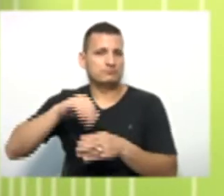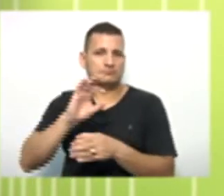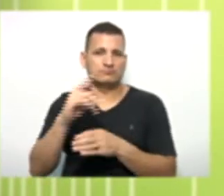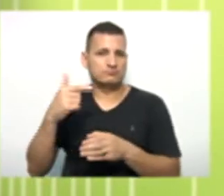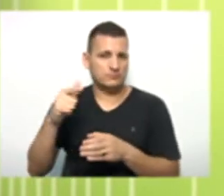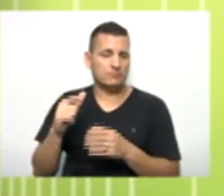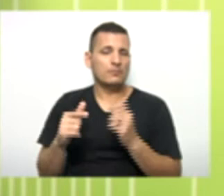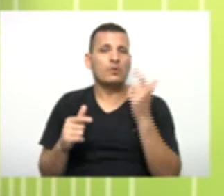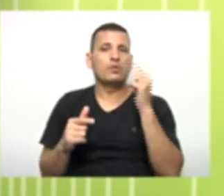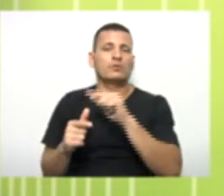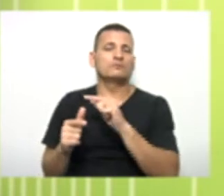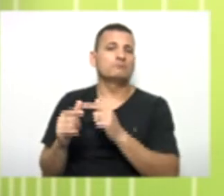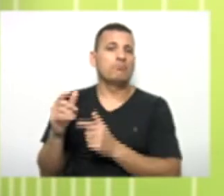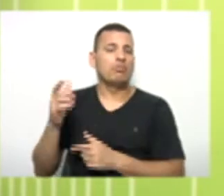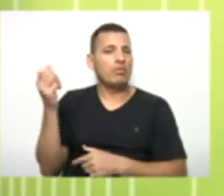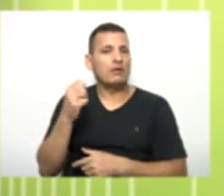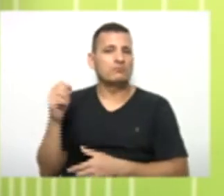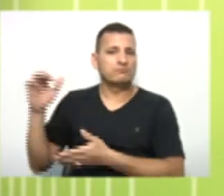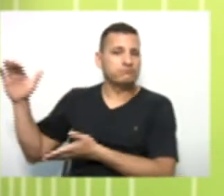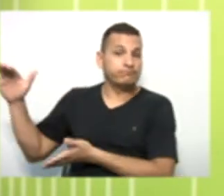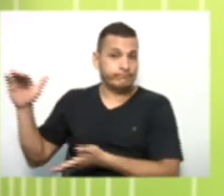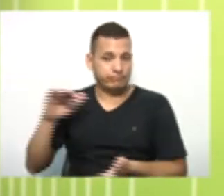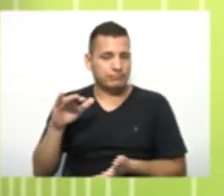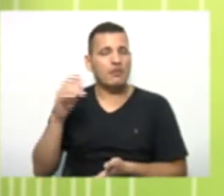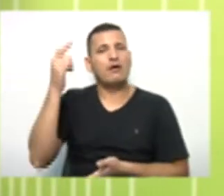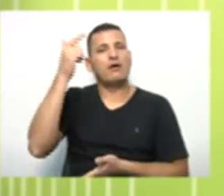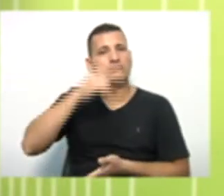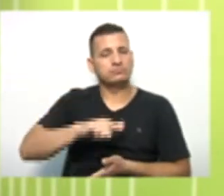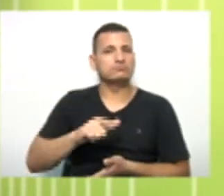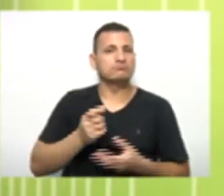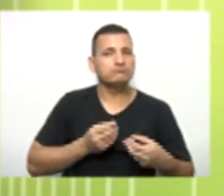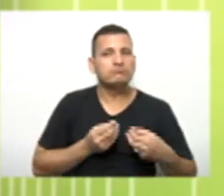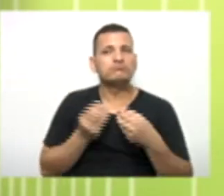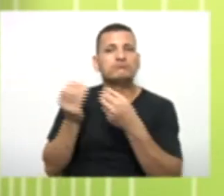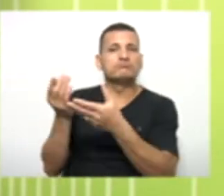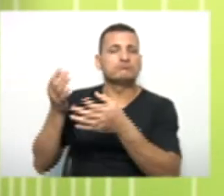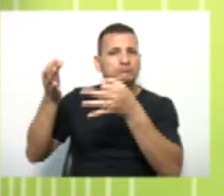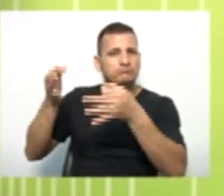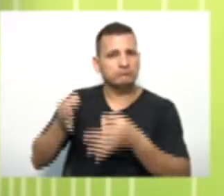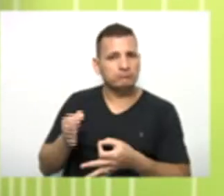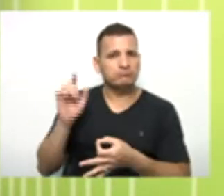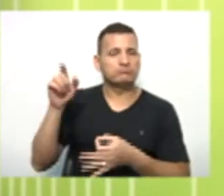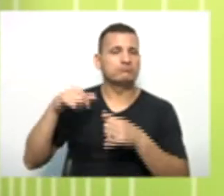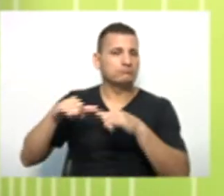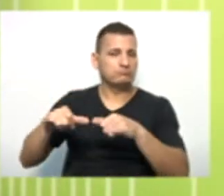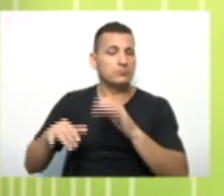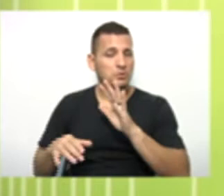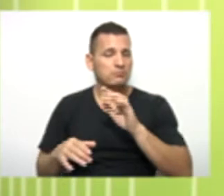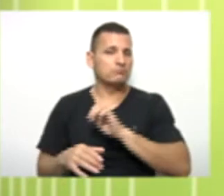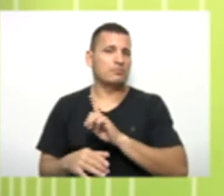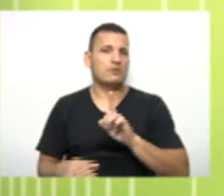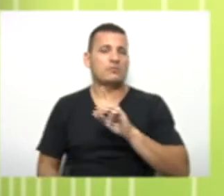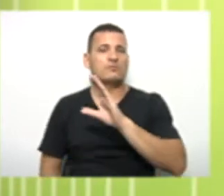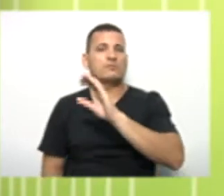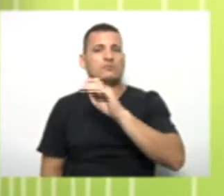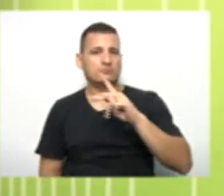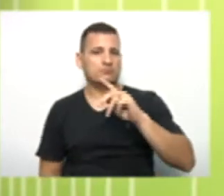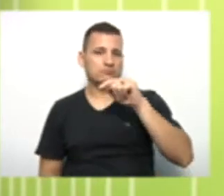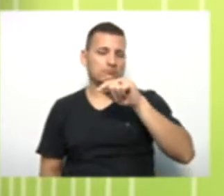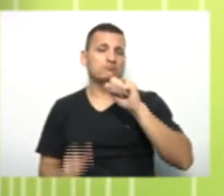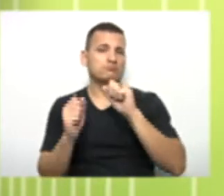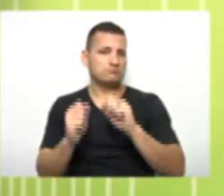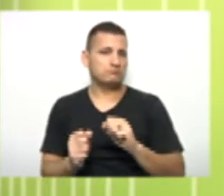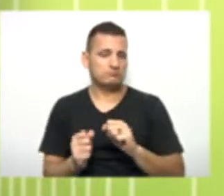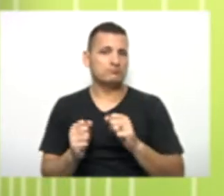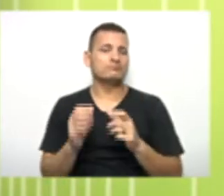leite. Para quê? Para que ela consiga cumprir aquele contrato. Então, esse é um exemplo de ato não cooperativo. E ele pode